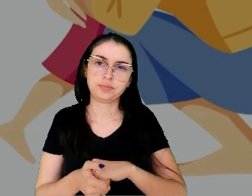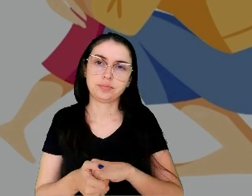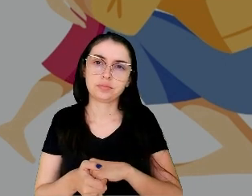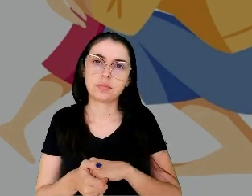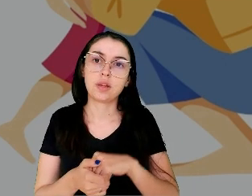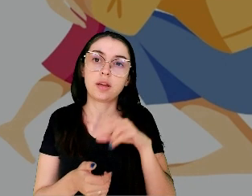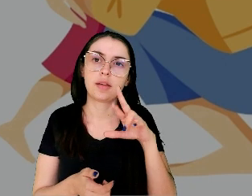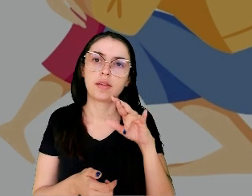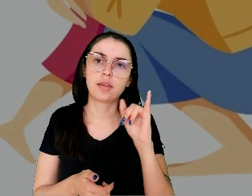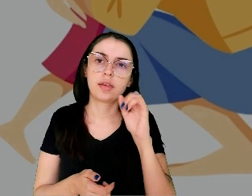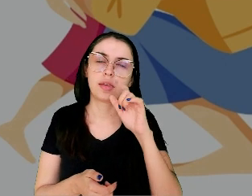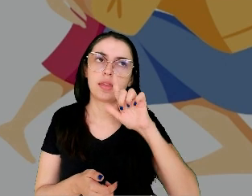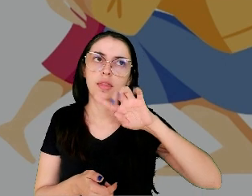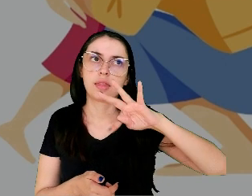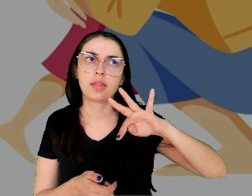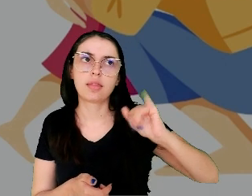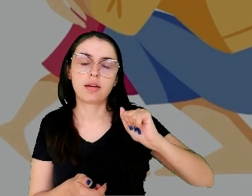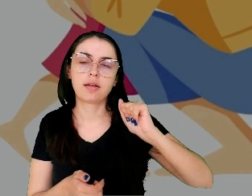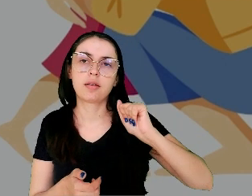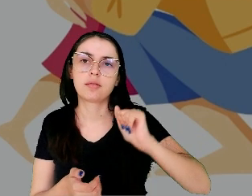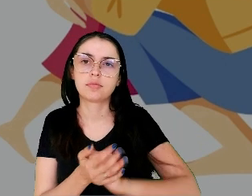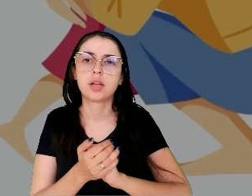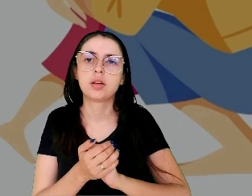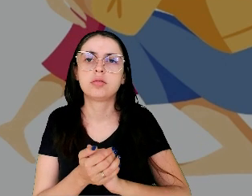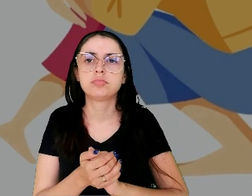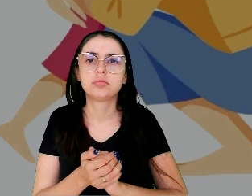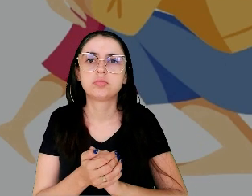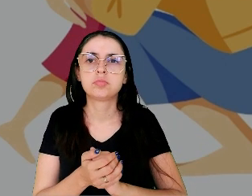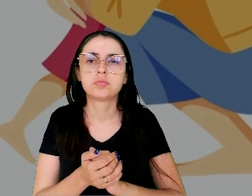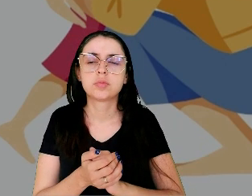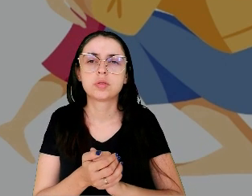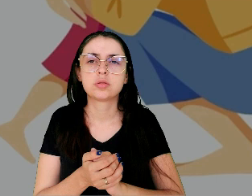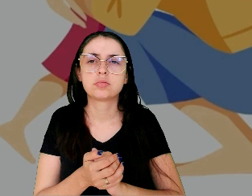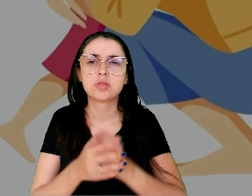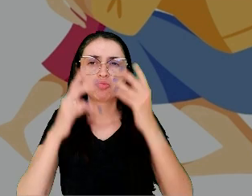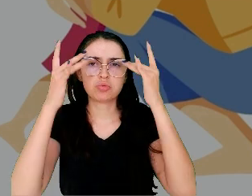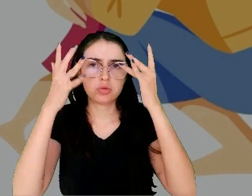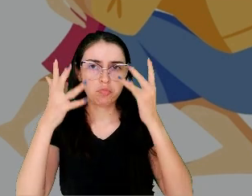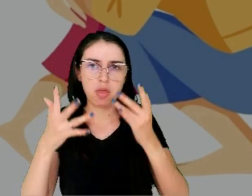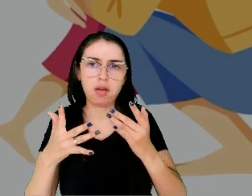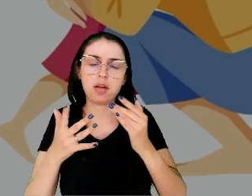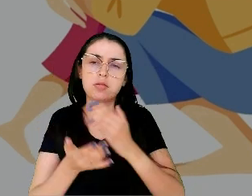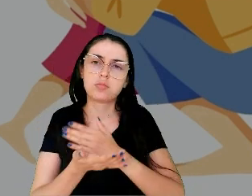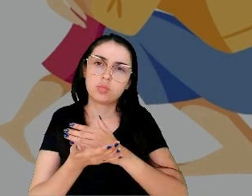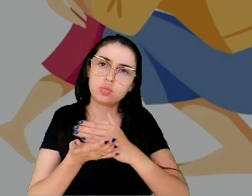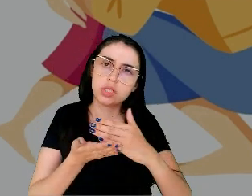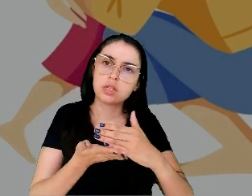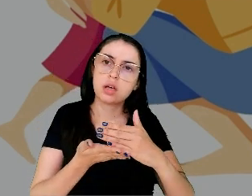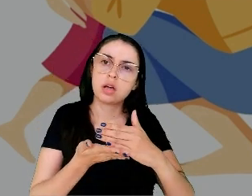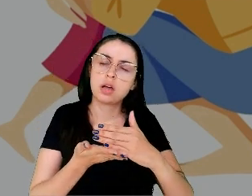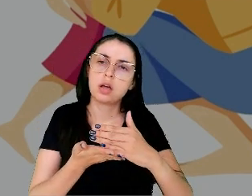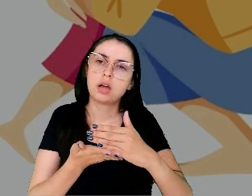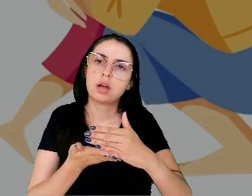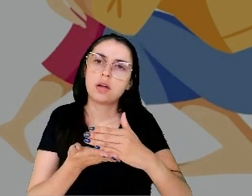Rita. Então, aqui eu gostaria só de contextualizar, continuar a